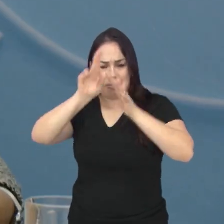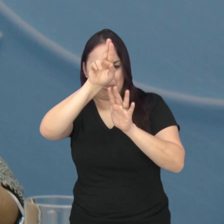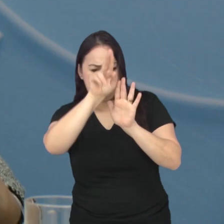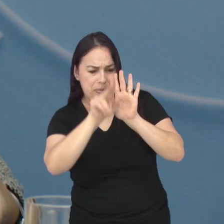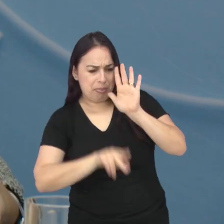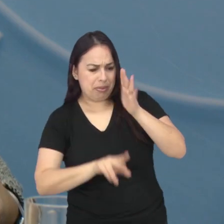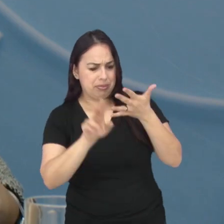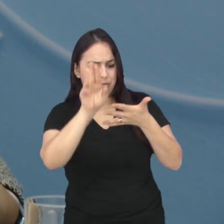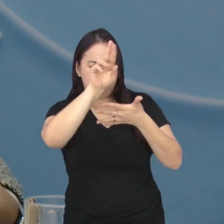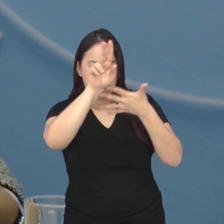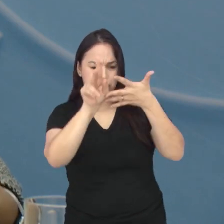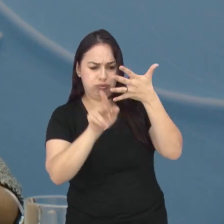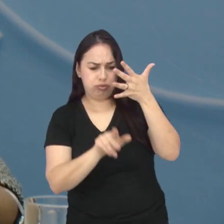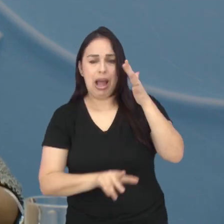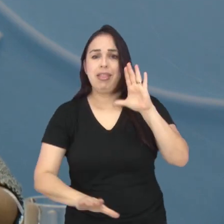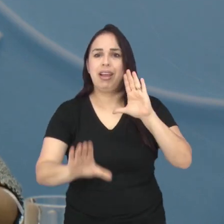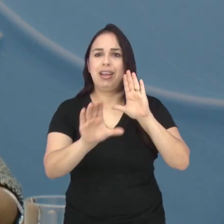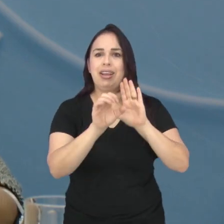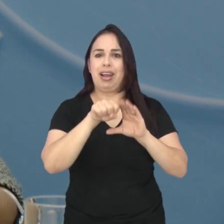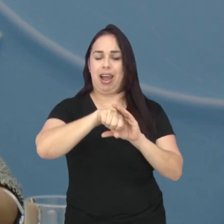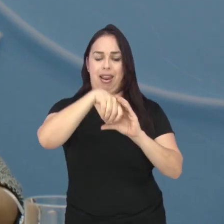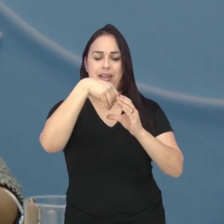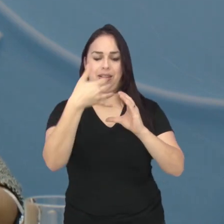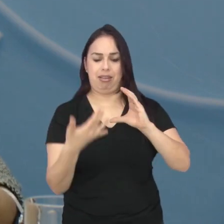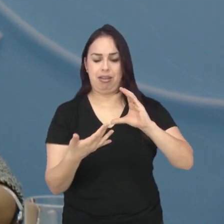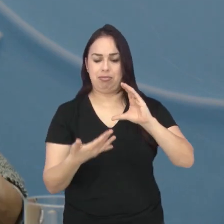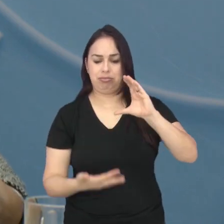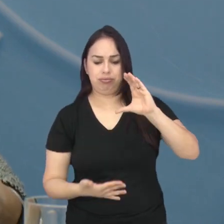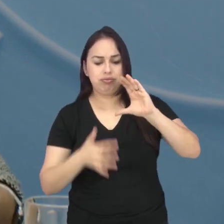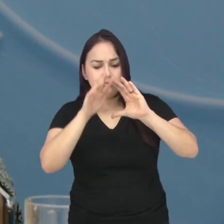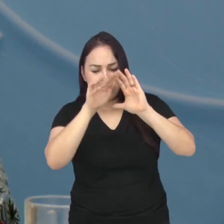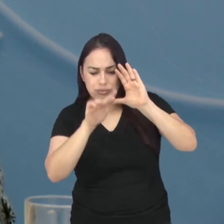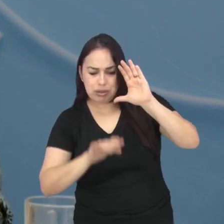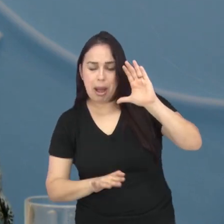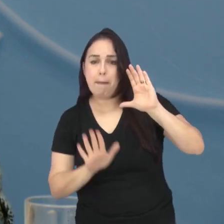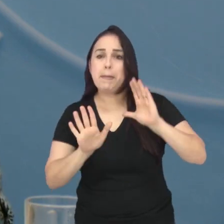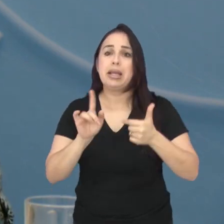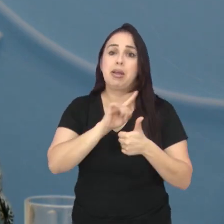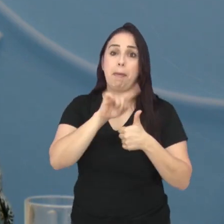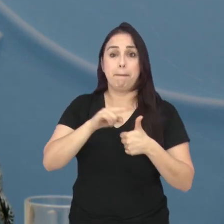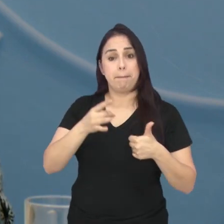de várias características, mas é um medo.